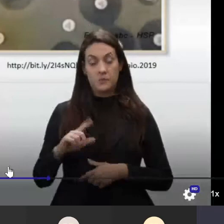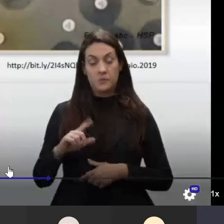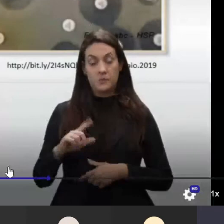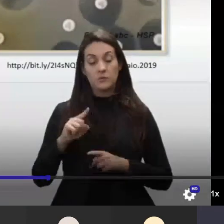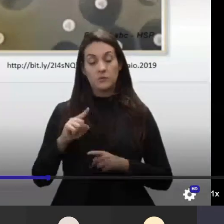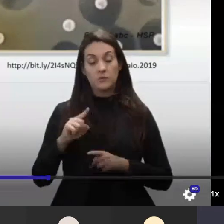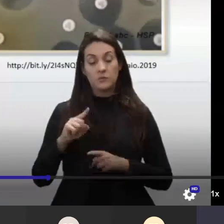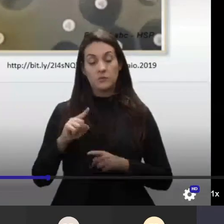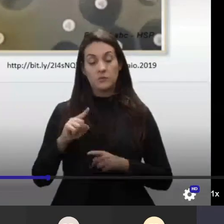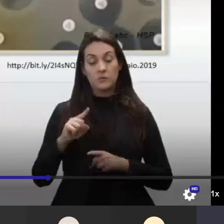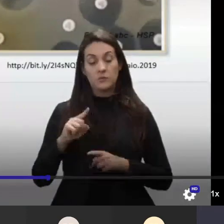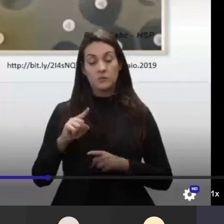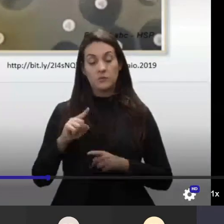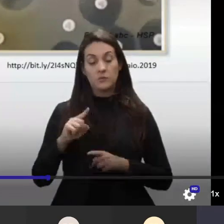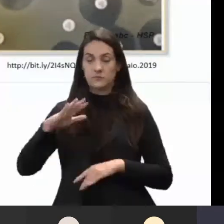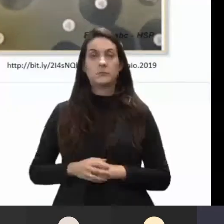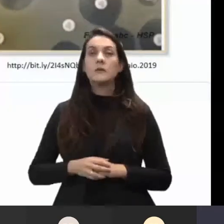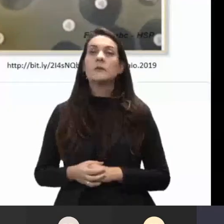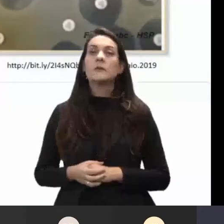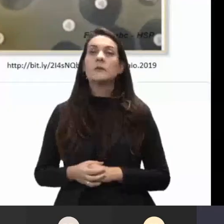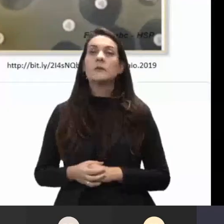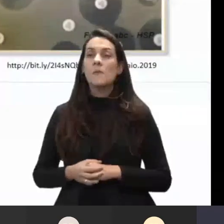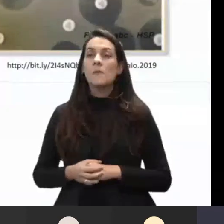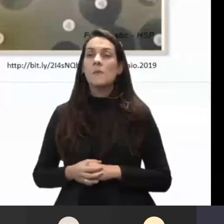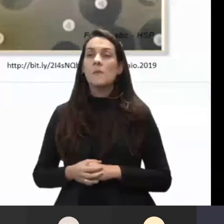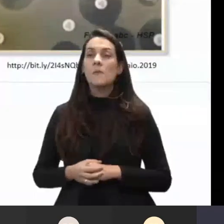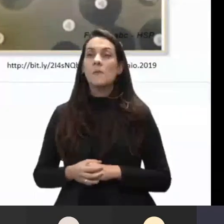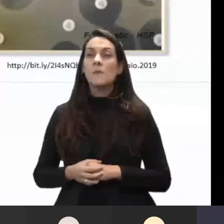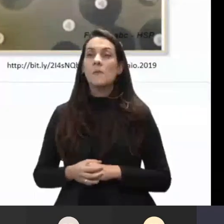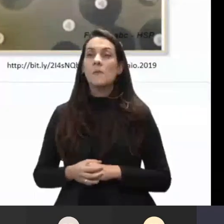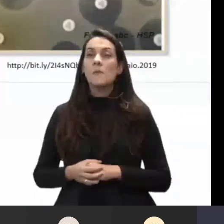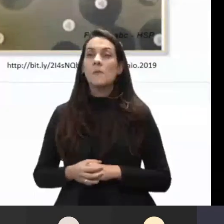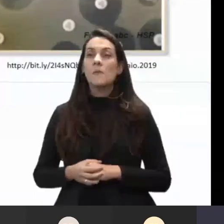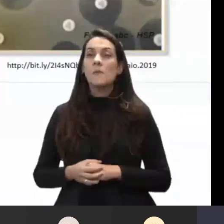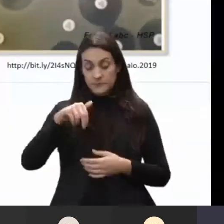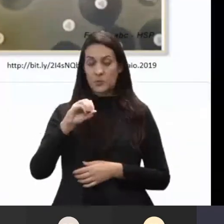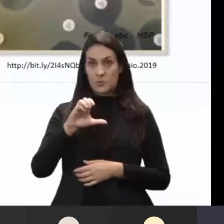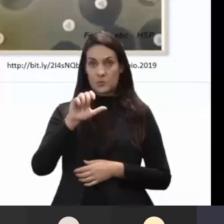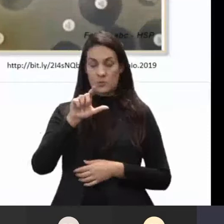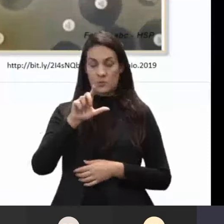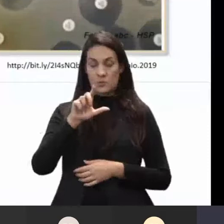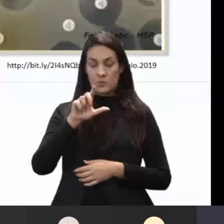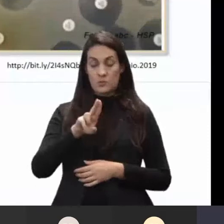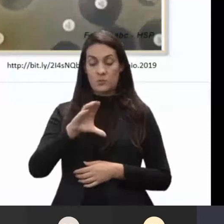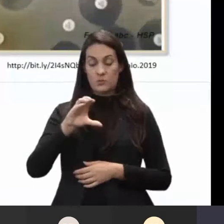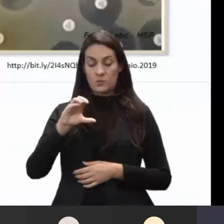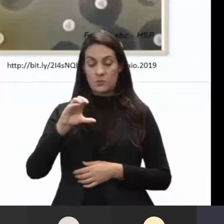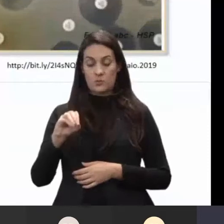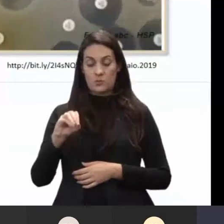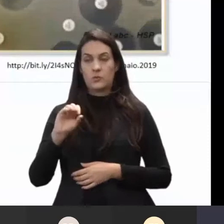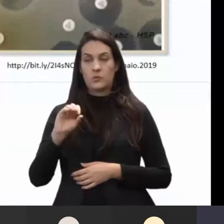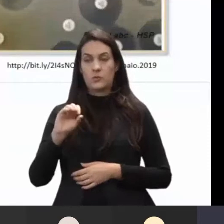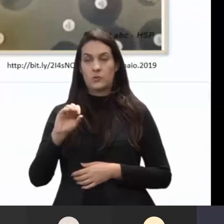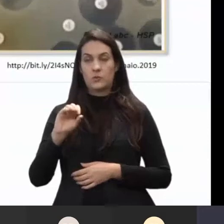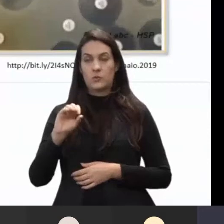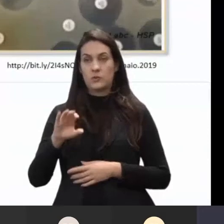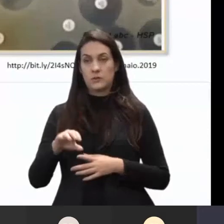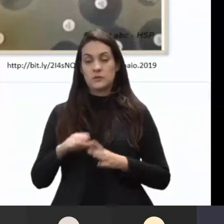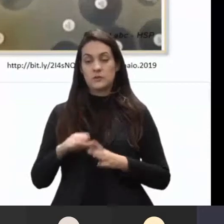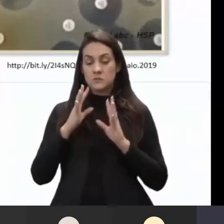foi semeado um inóculo onde a concentração era maior do que o grau da escalinha de McFarland.